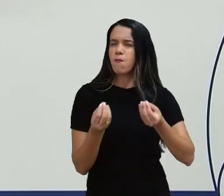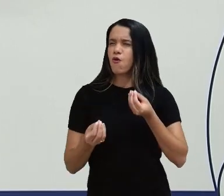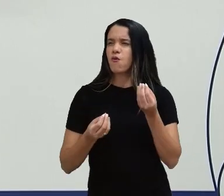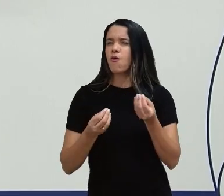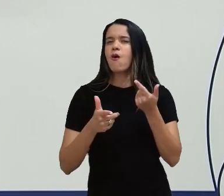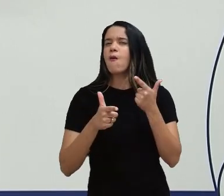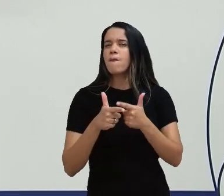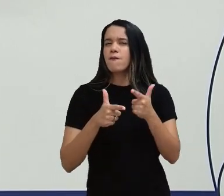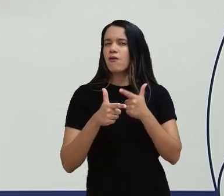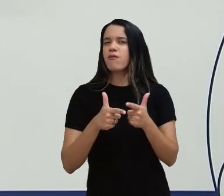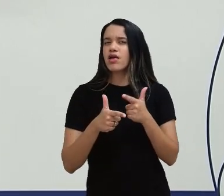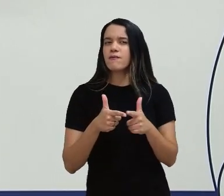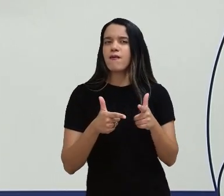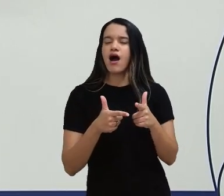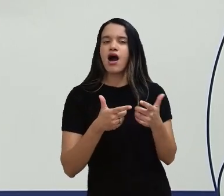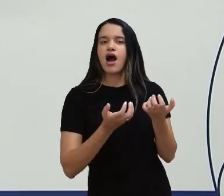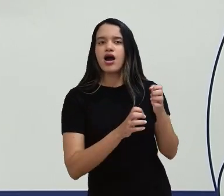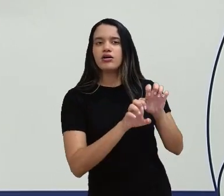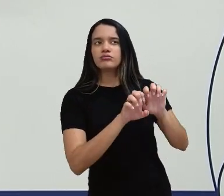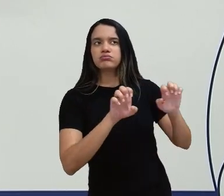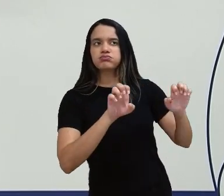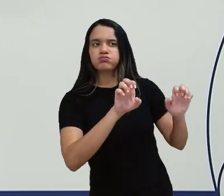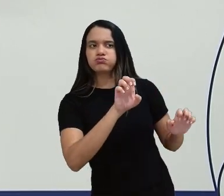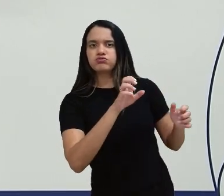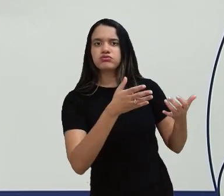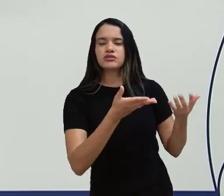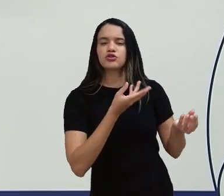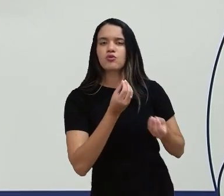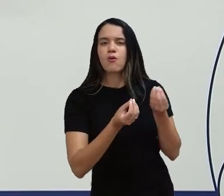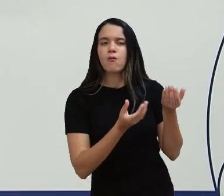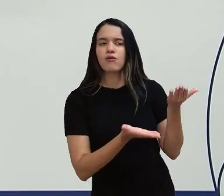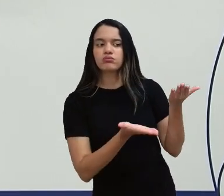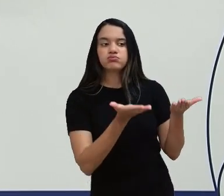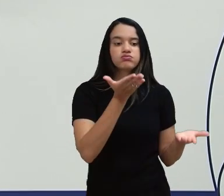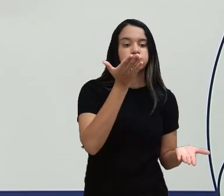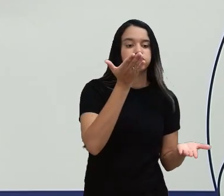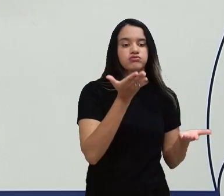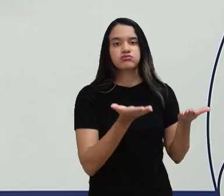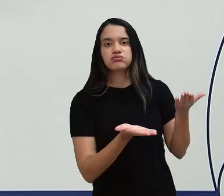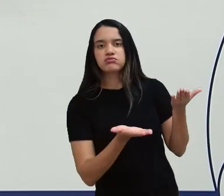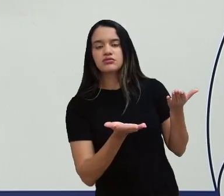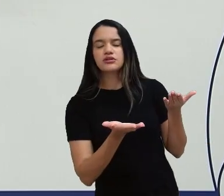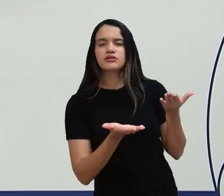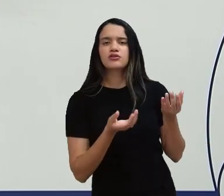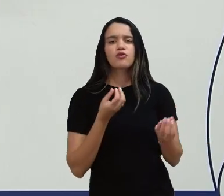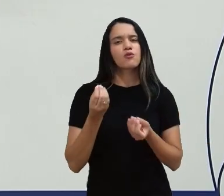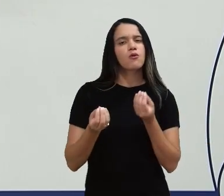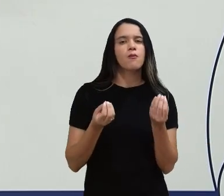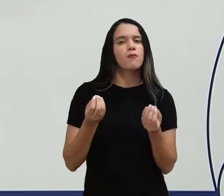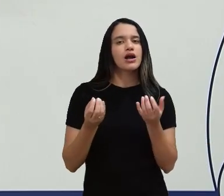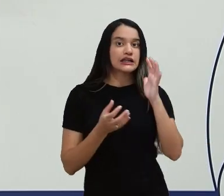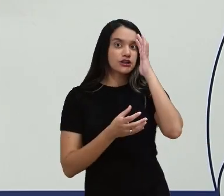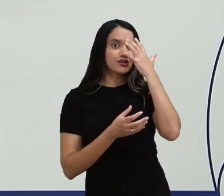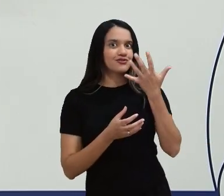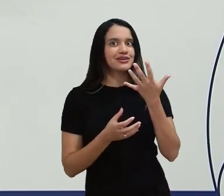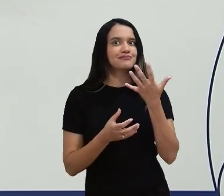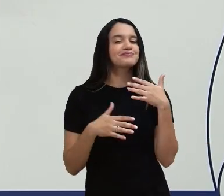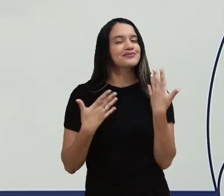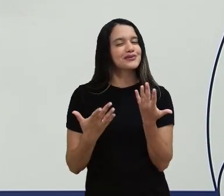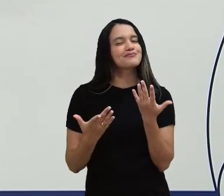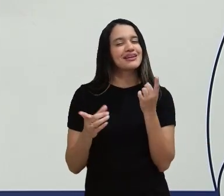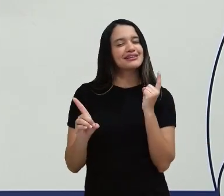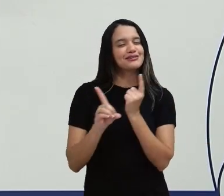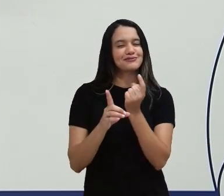por inequações? E qual é a relação que a gente pode estabelecer entre uma equação e uma inequação? Para saber